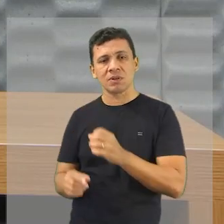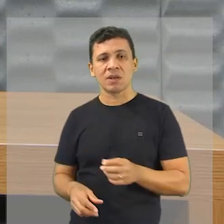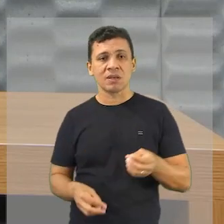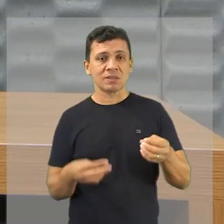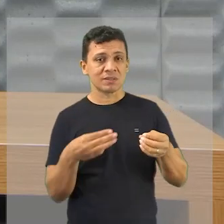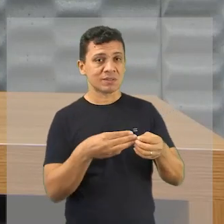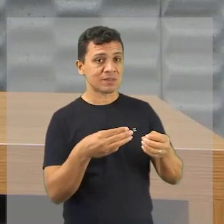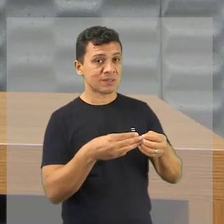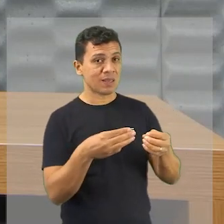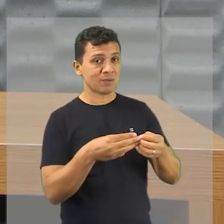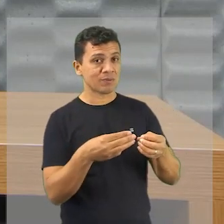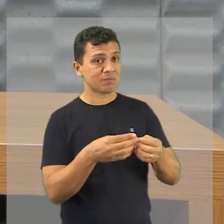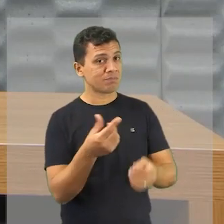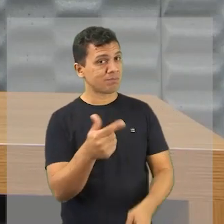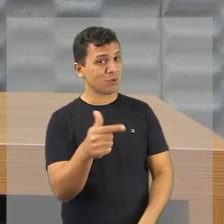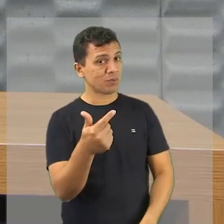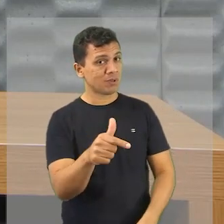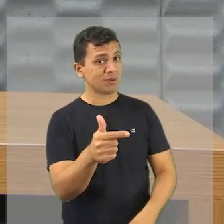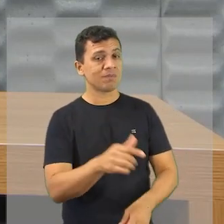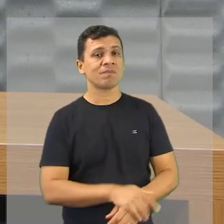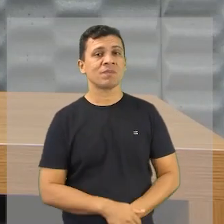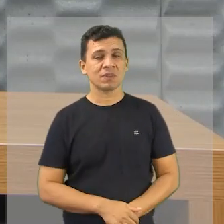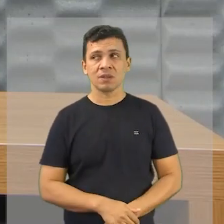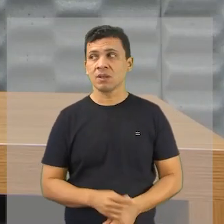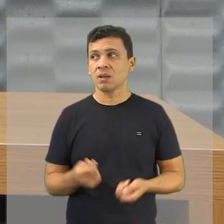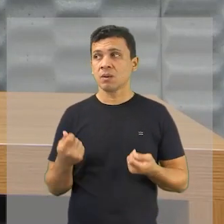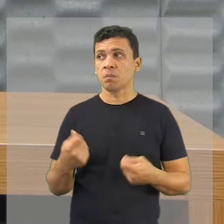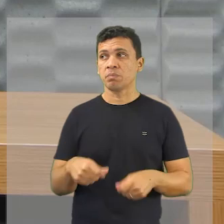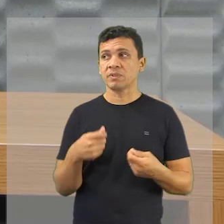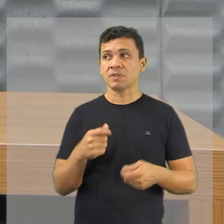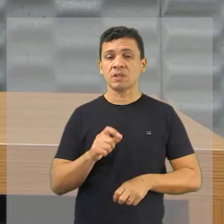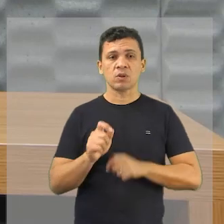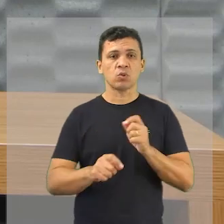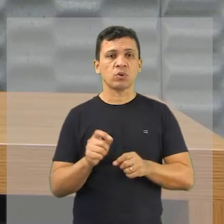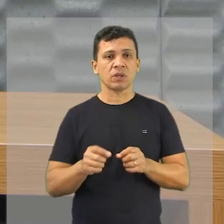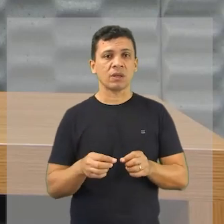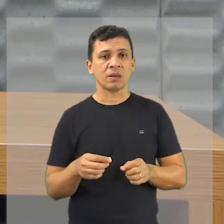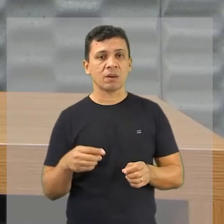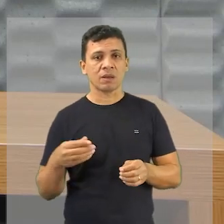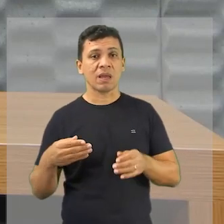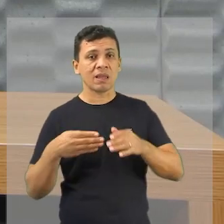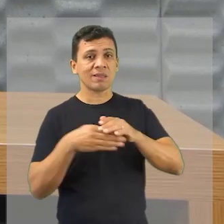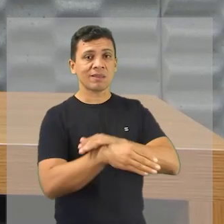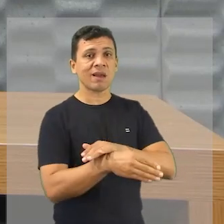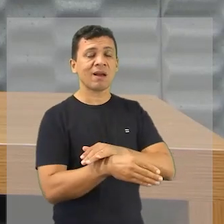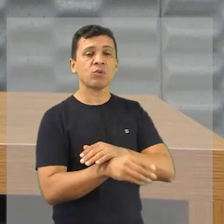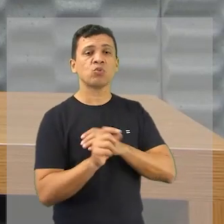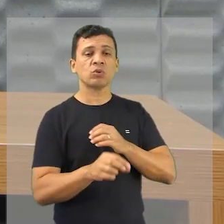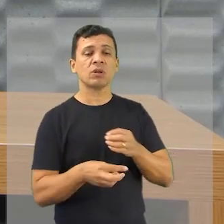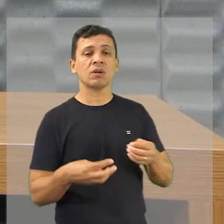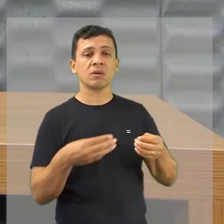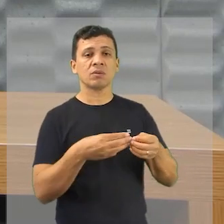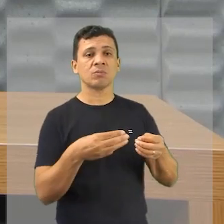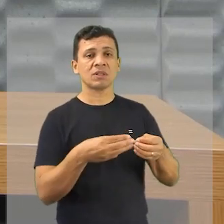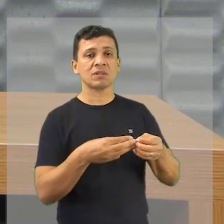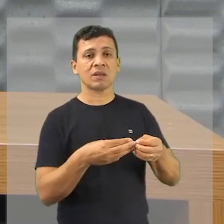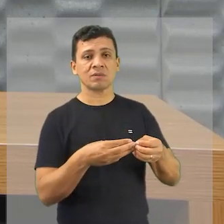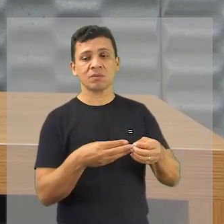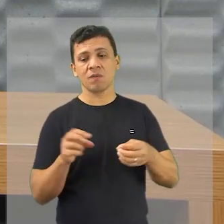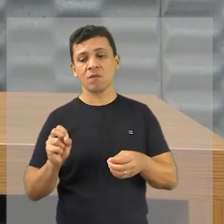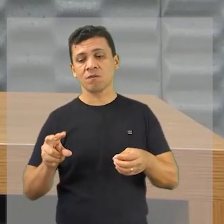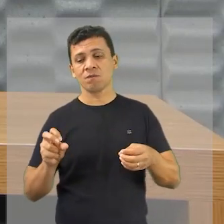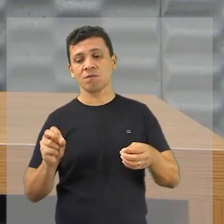acelulares que eles precisam, né, hospedar uma célula, eles precisam de uma célula